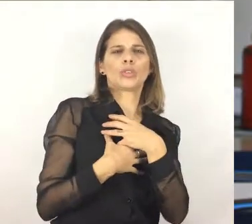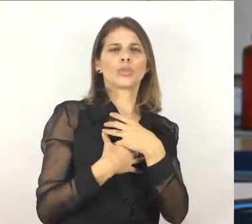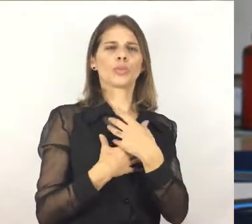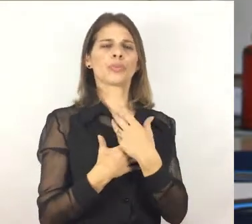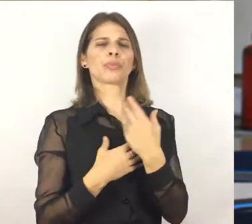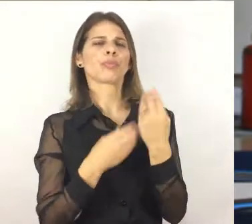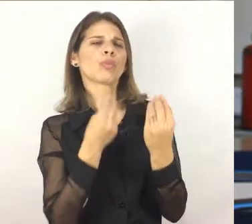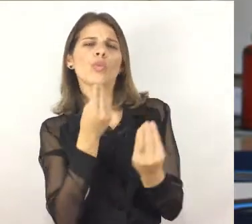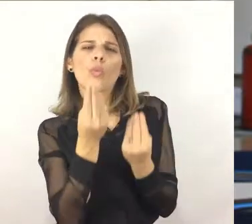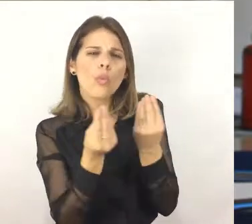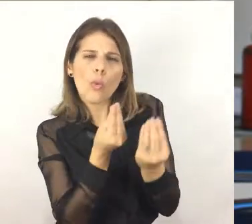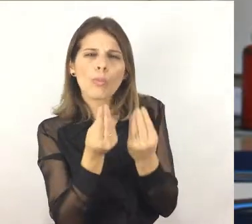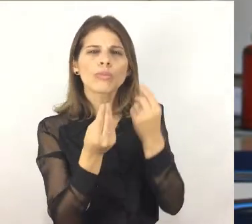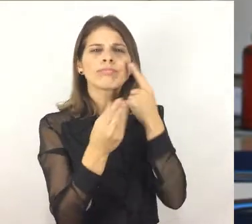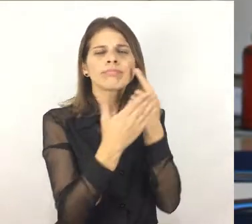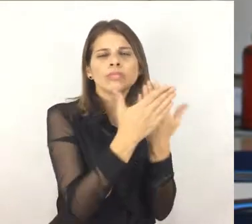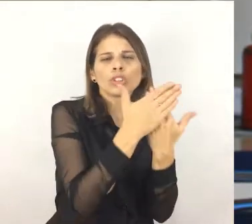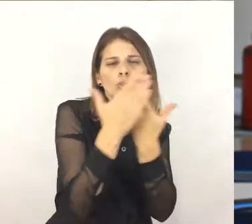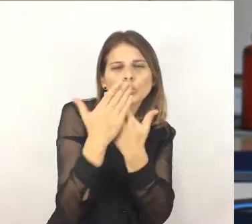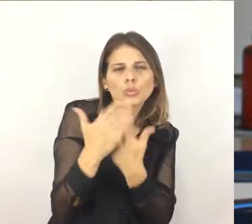essas formas